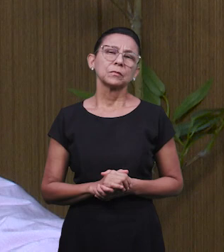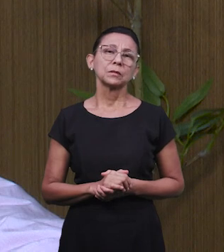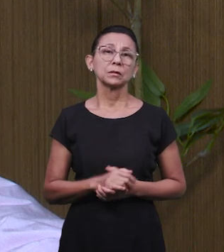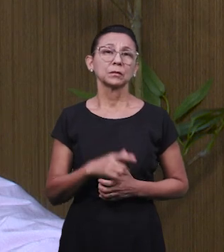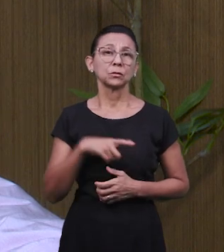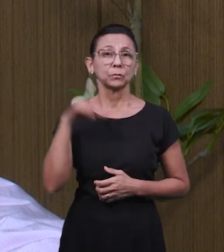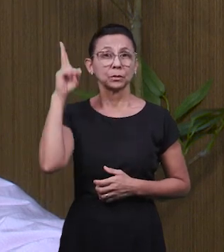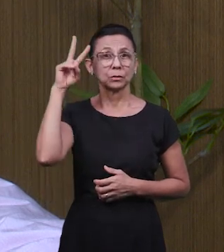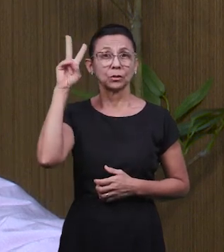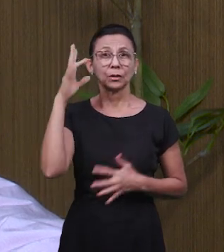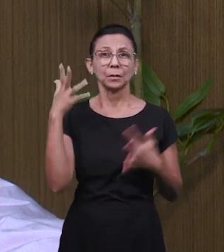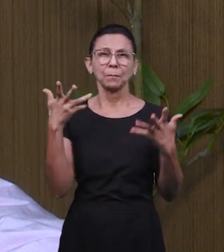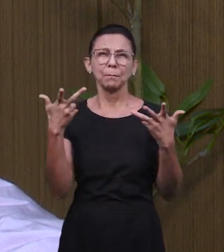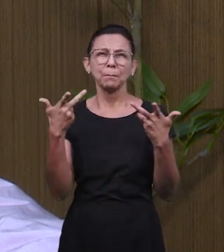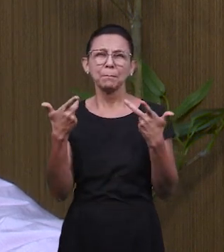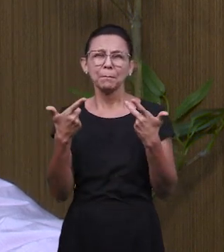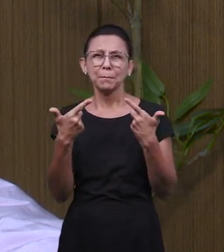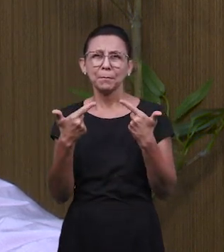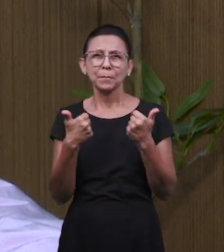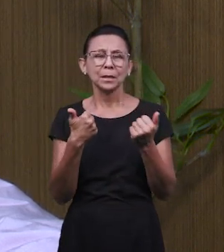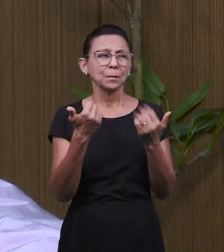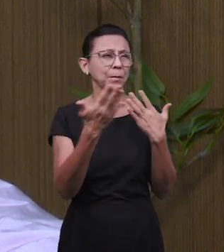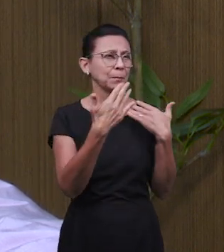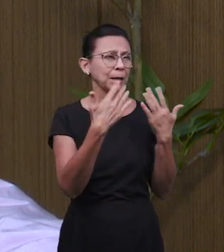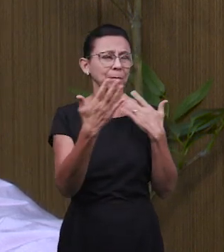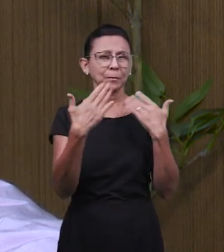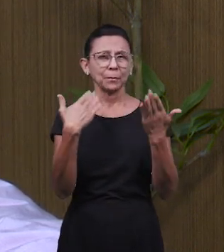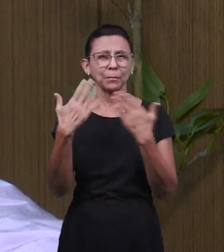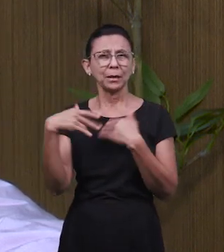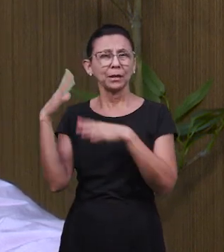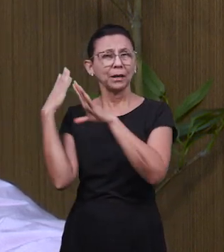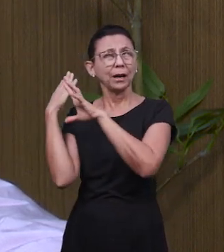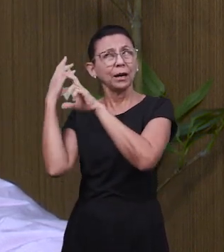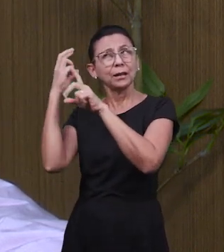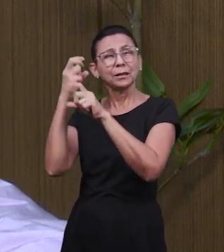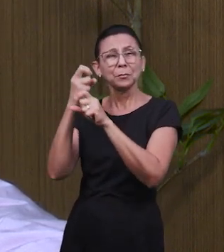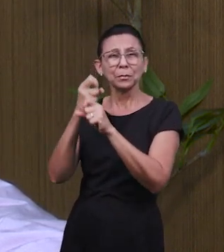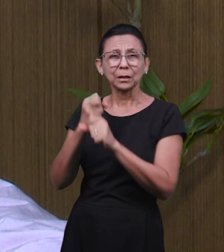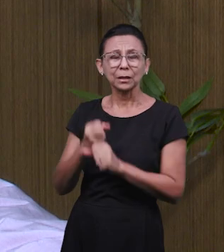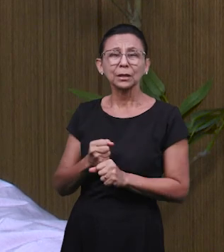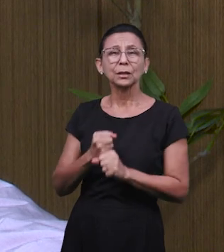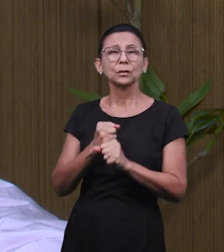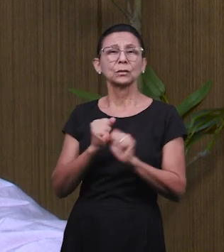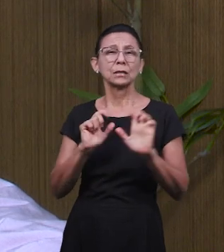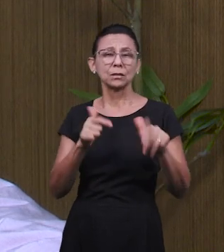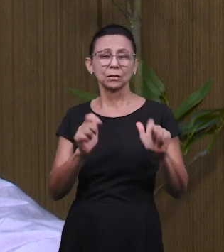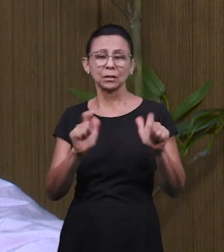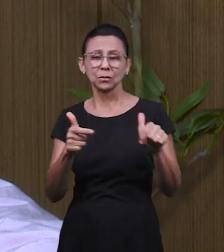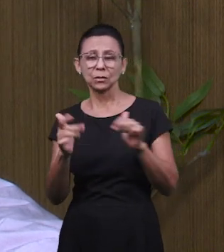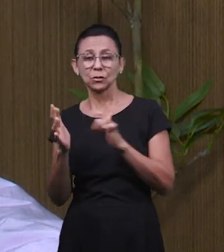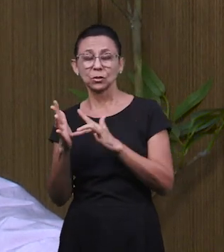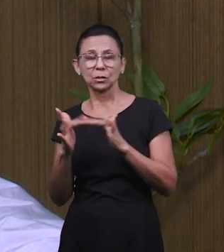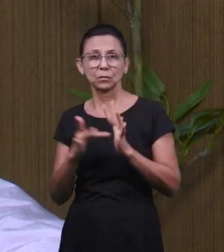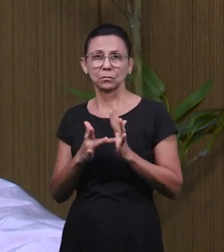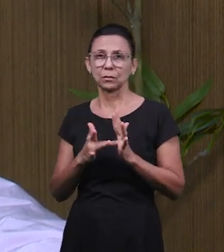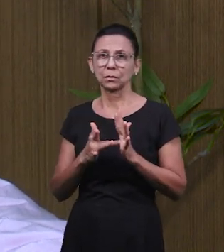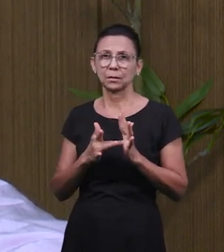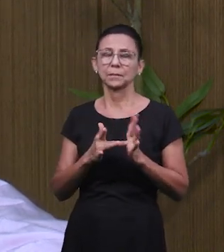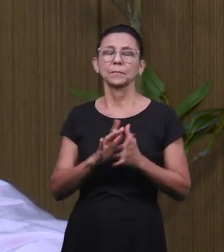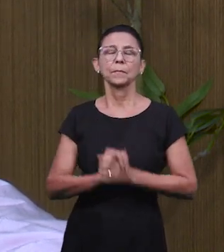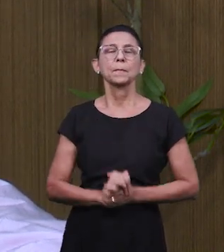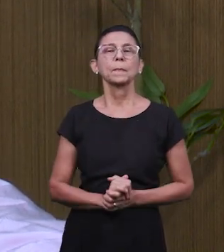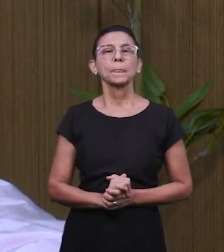tinham uma história maravilhosa, que eles iam contando um para o outro, falando, relembrando tudo que Jesus tinha feito, mas eles falam no